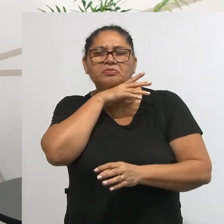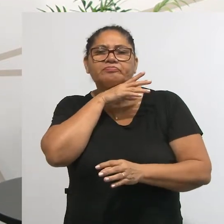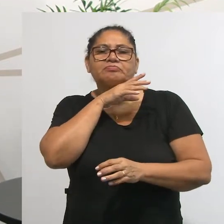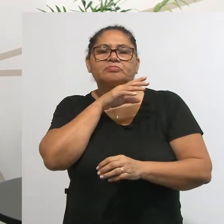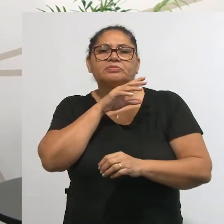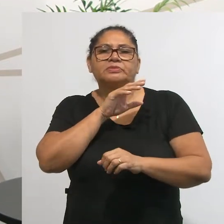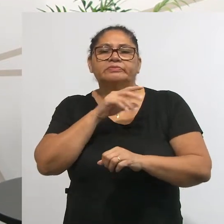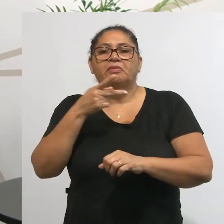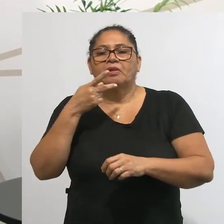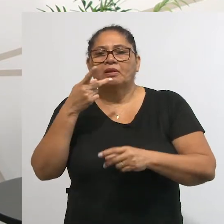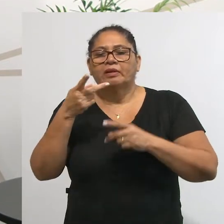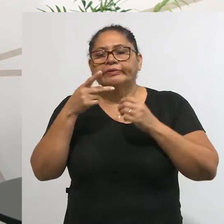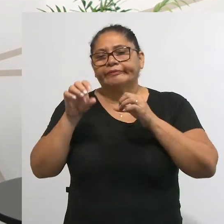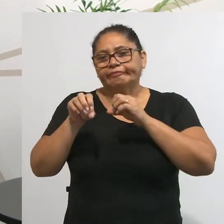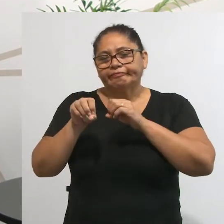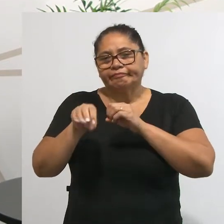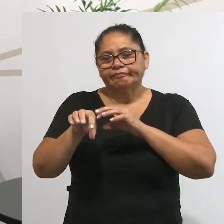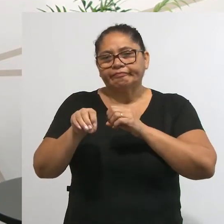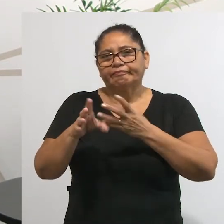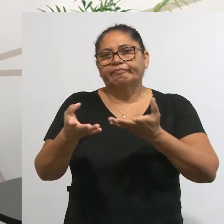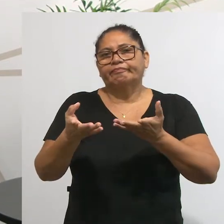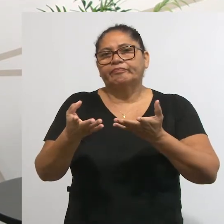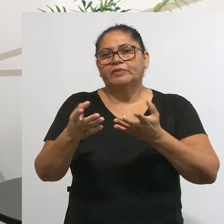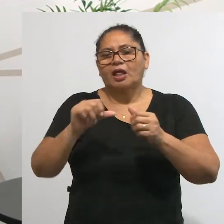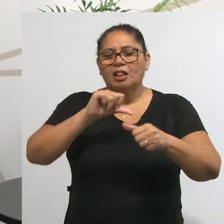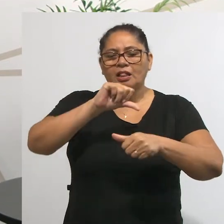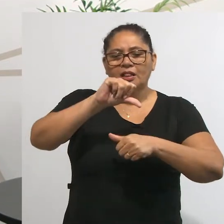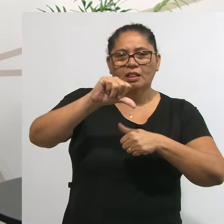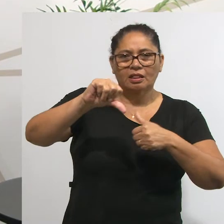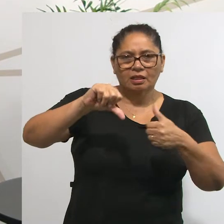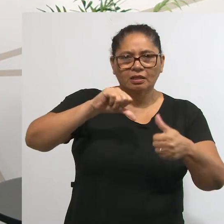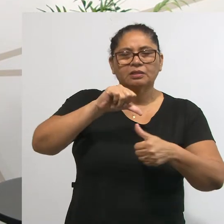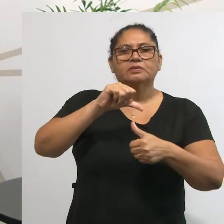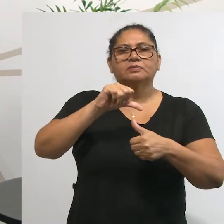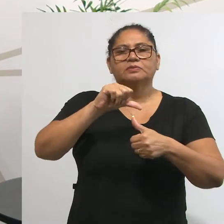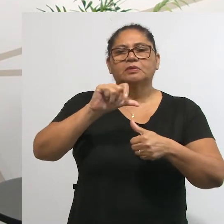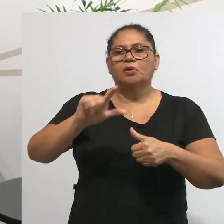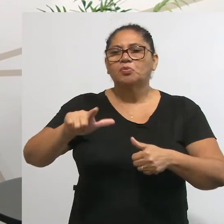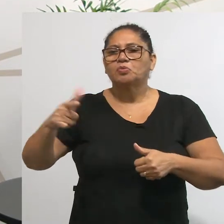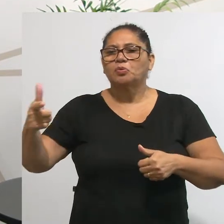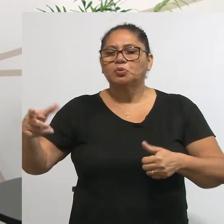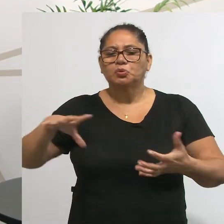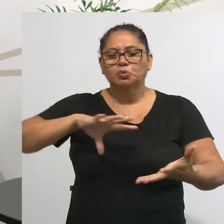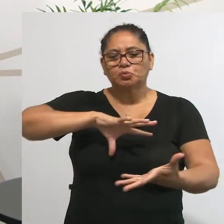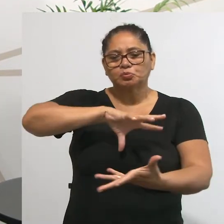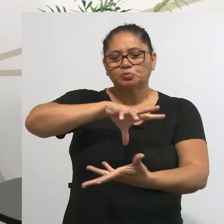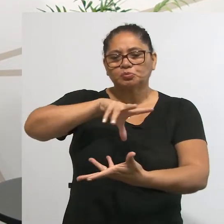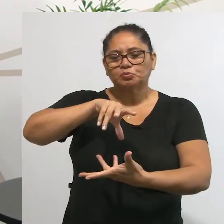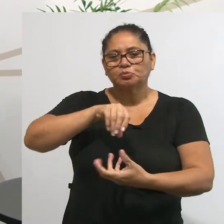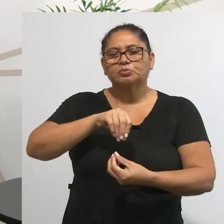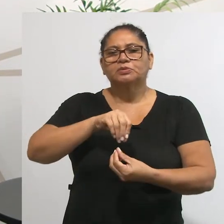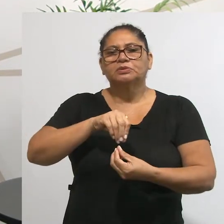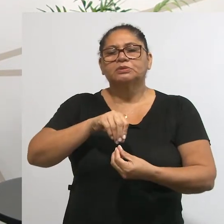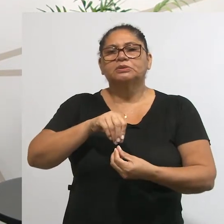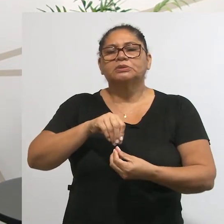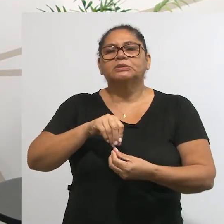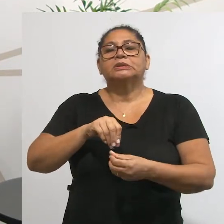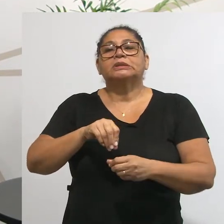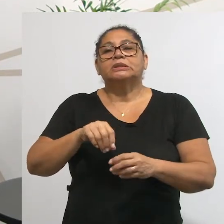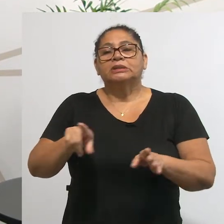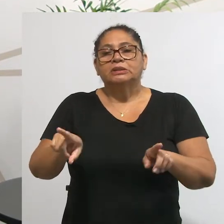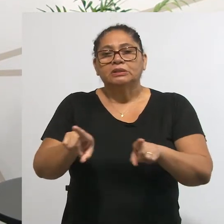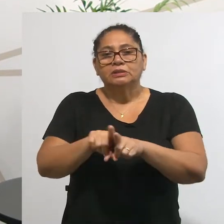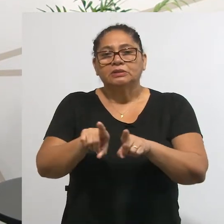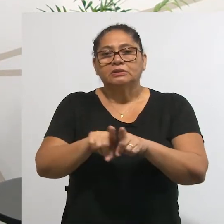ele trata dessa educação que transforma o outro, que transforma o mundo, trata